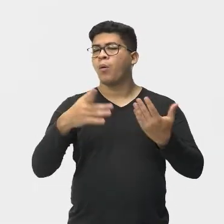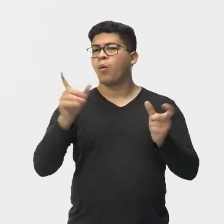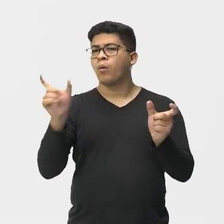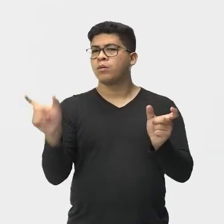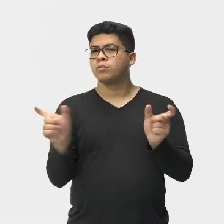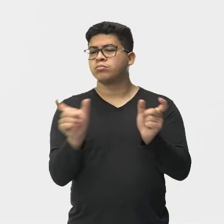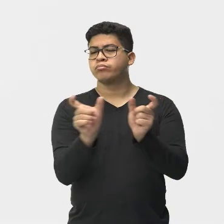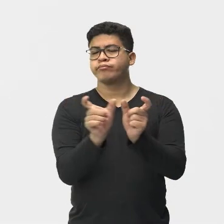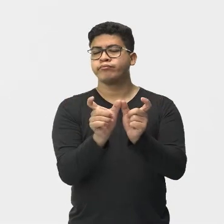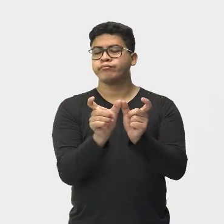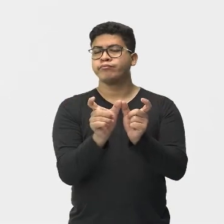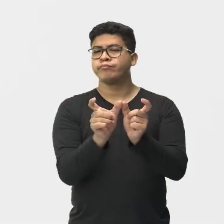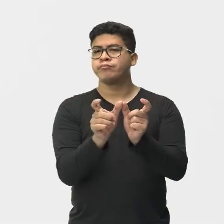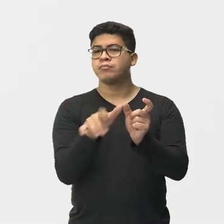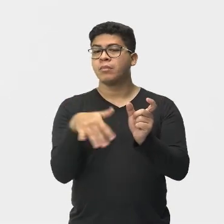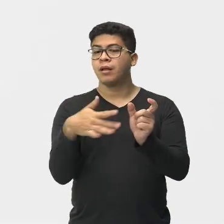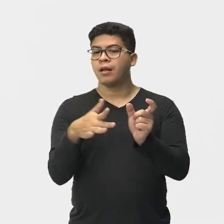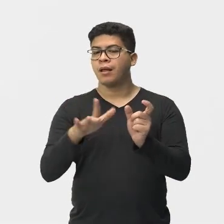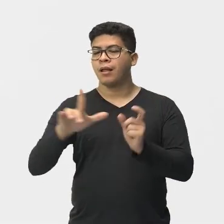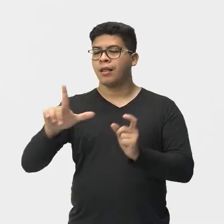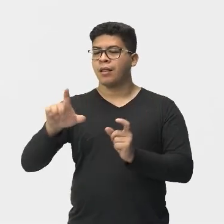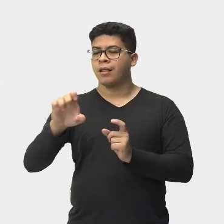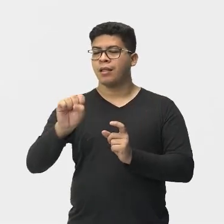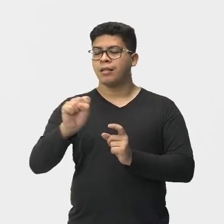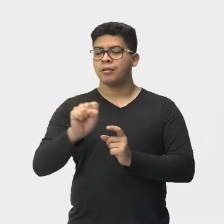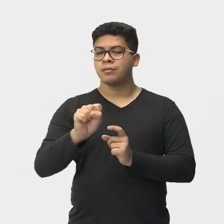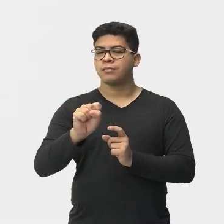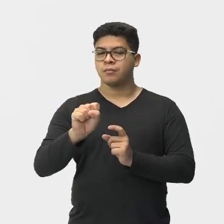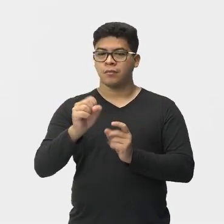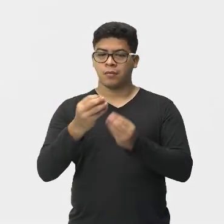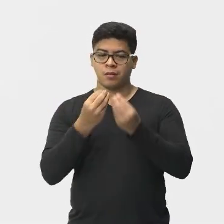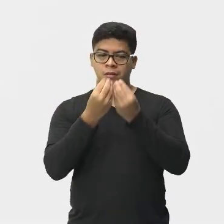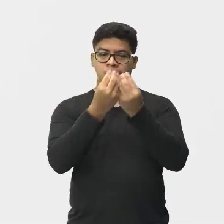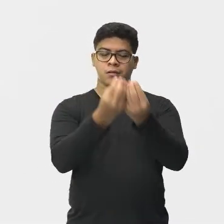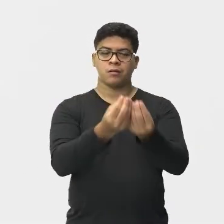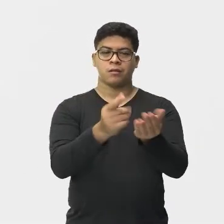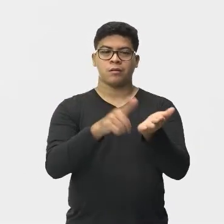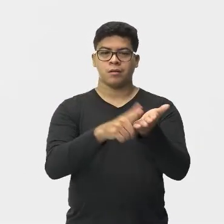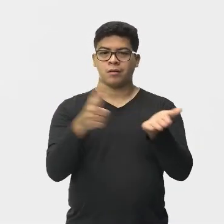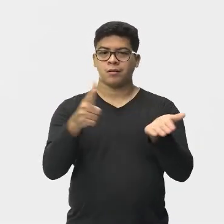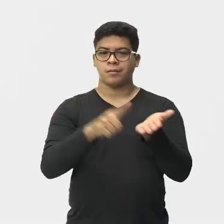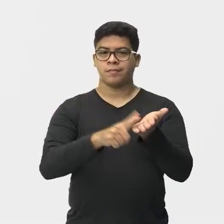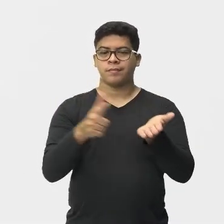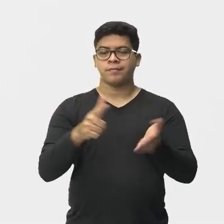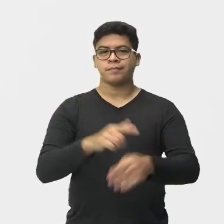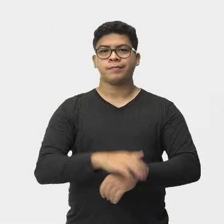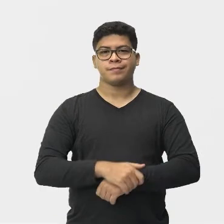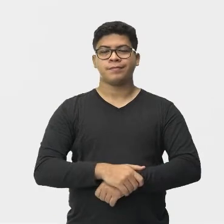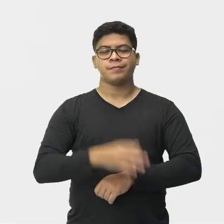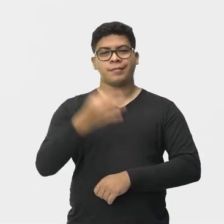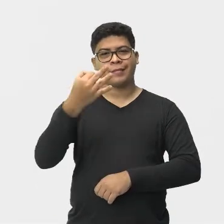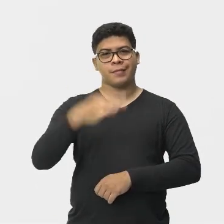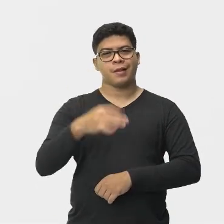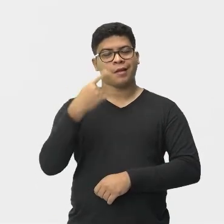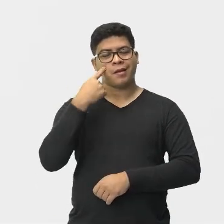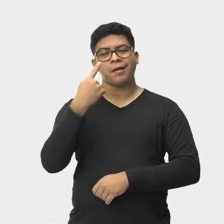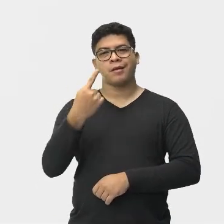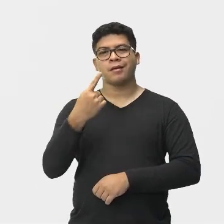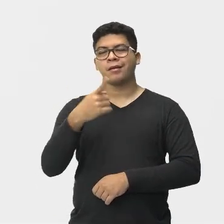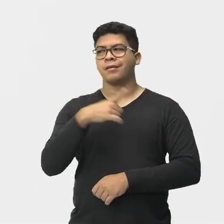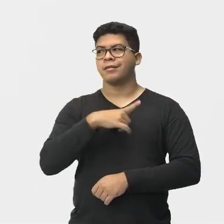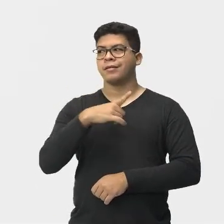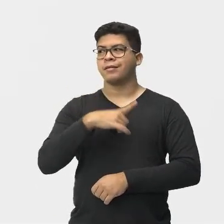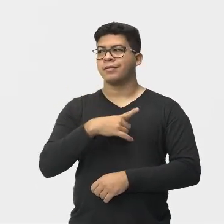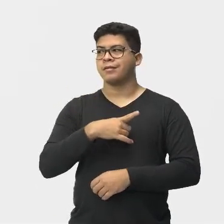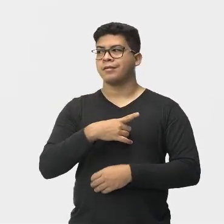posso substituir? Les. Les daré livros. Tá certo? Bem, eu tenho aqui para